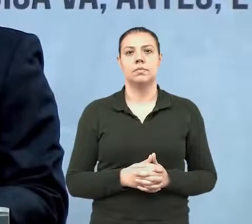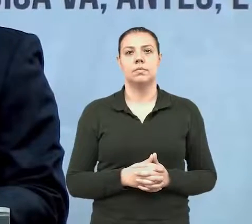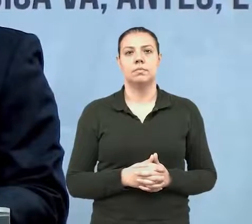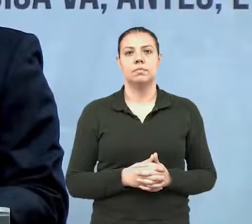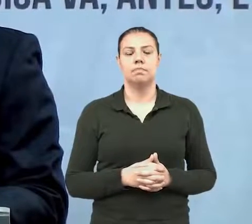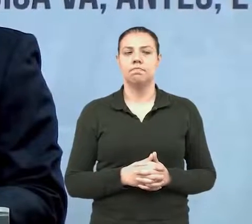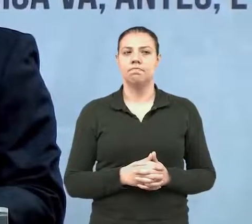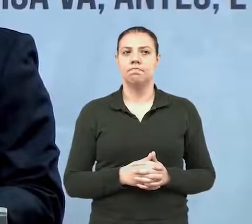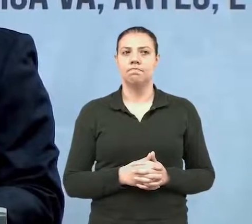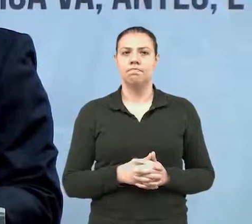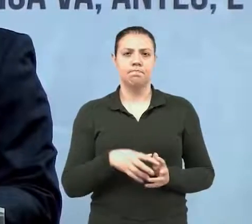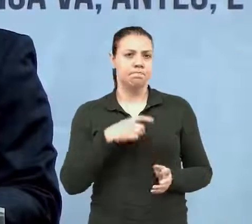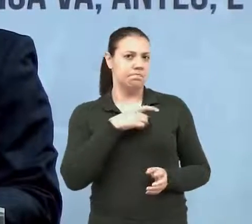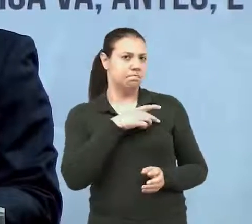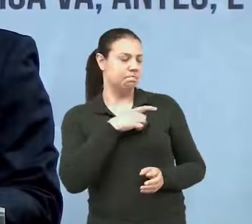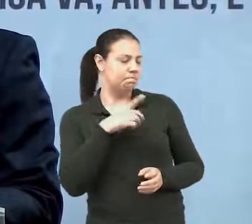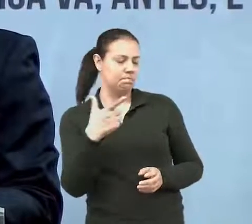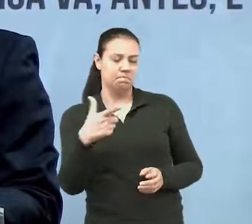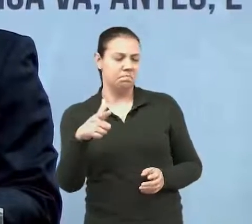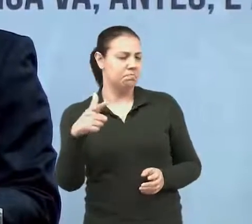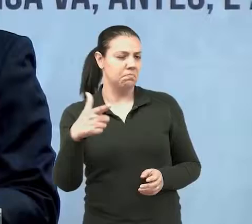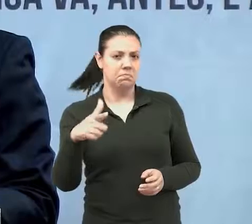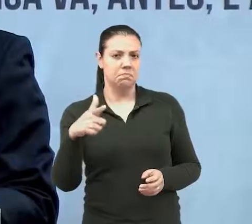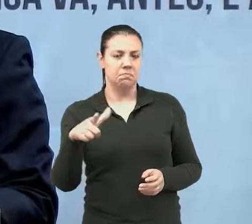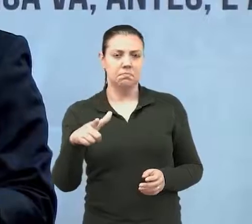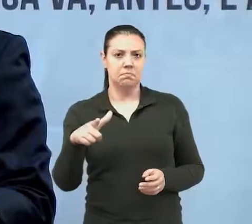não temas, não tenhas medo,